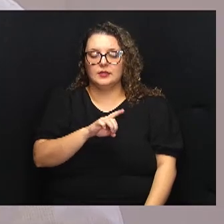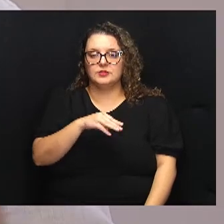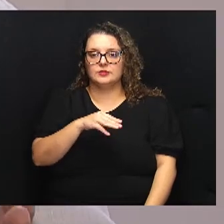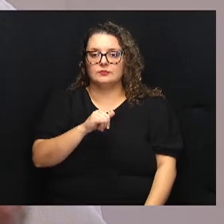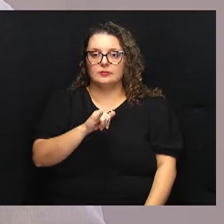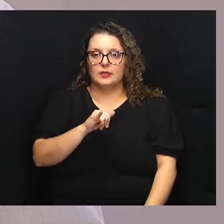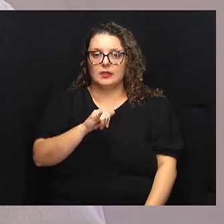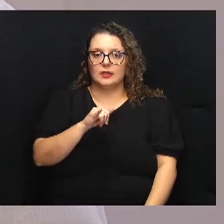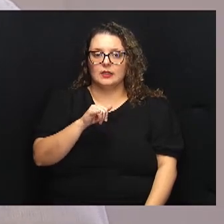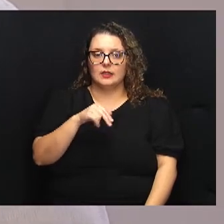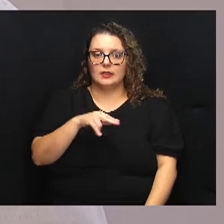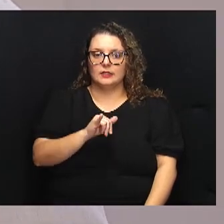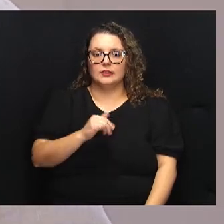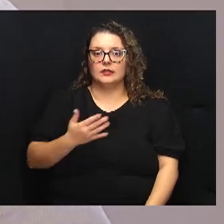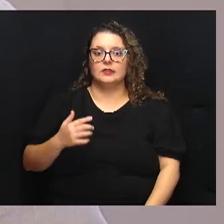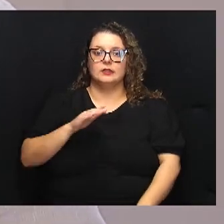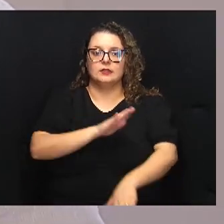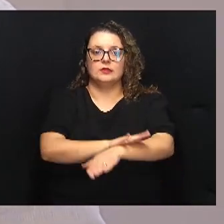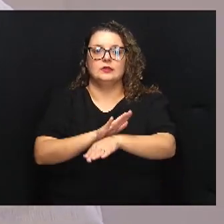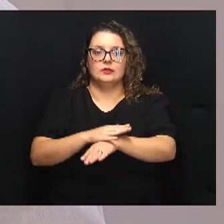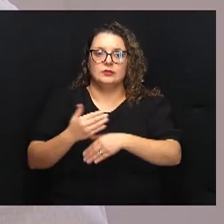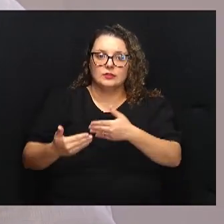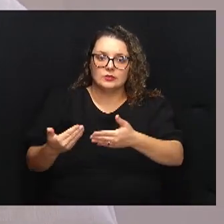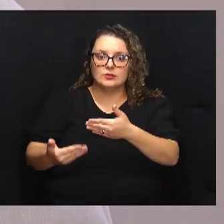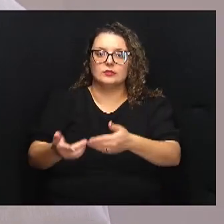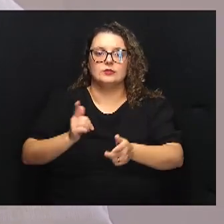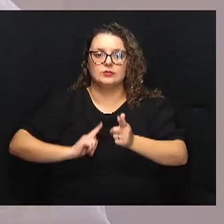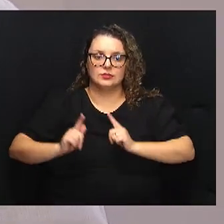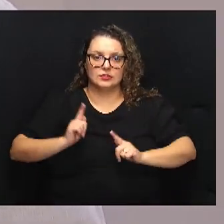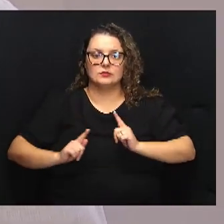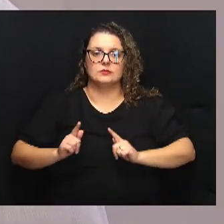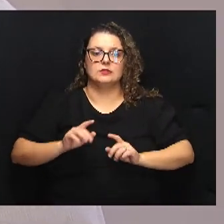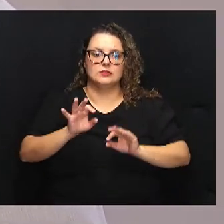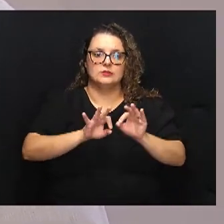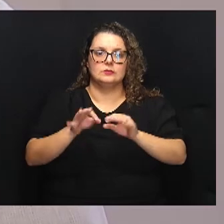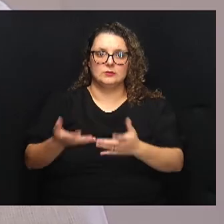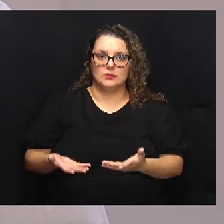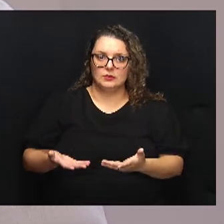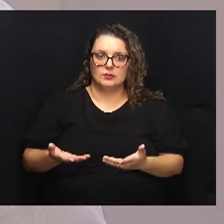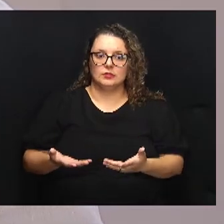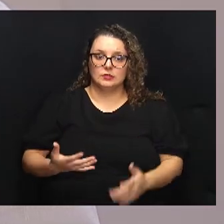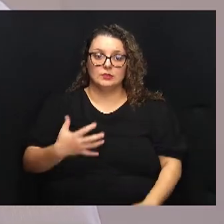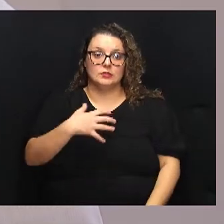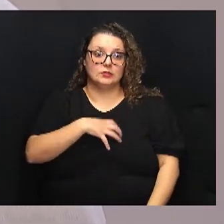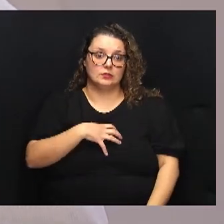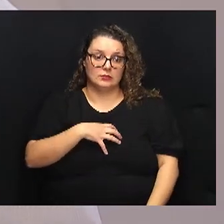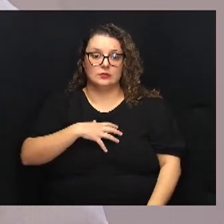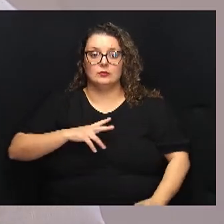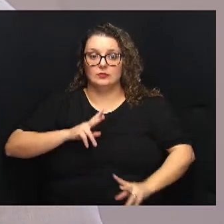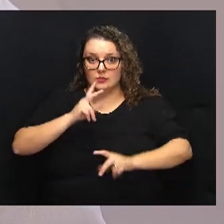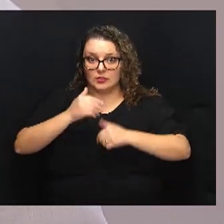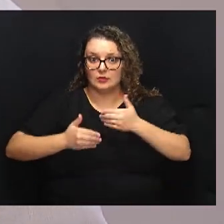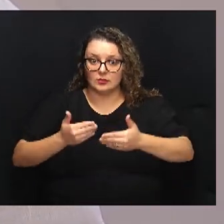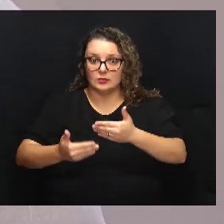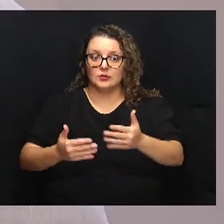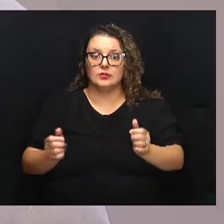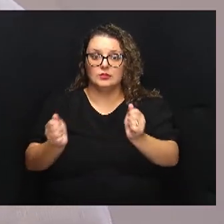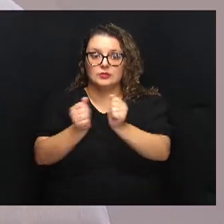e que nos auxiliou no gerenciamento desse projeto. Então, assim, foi uma força-tarefa